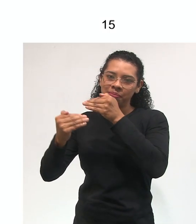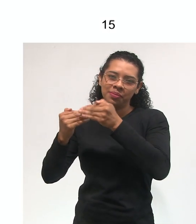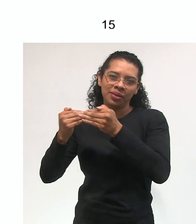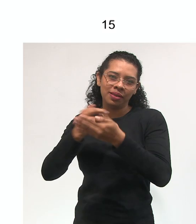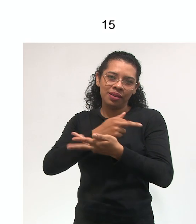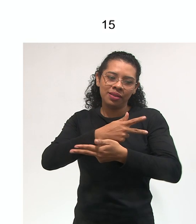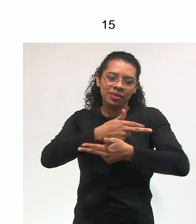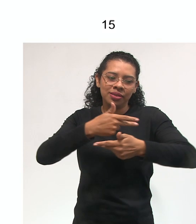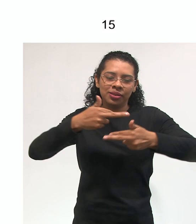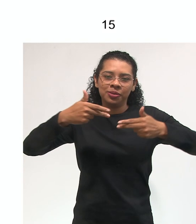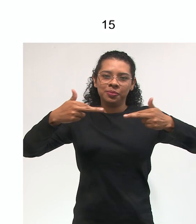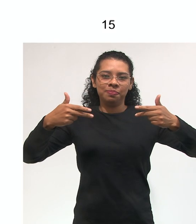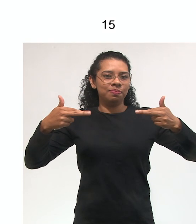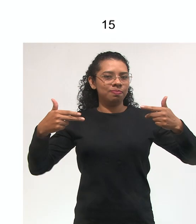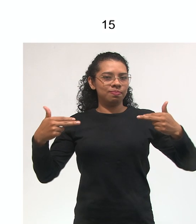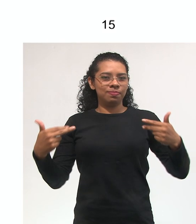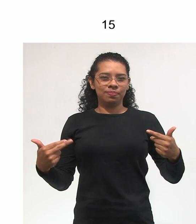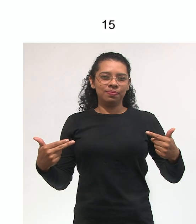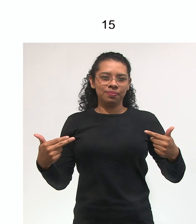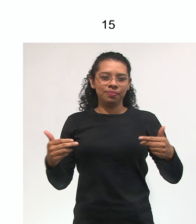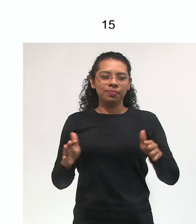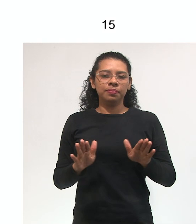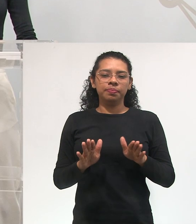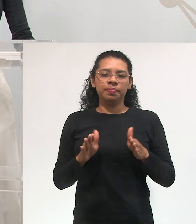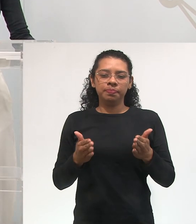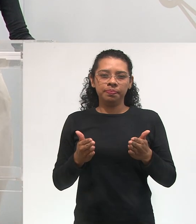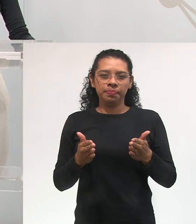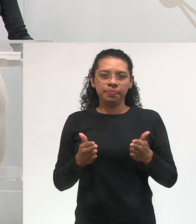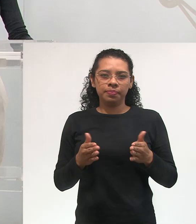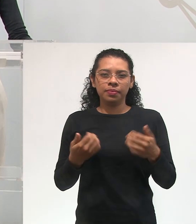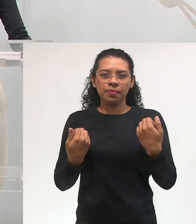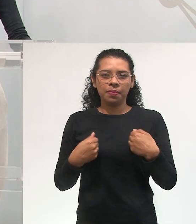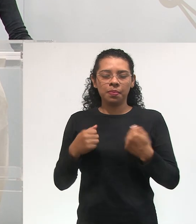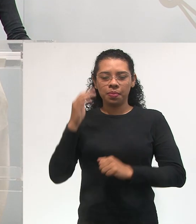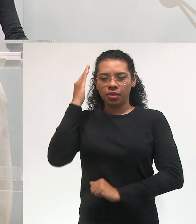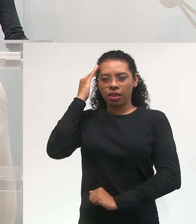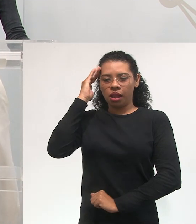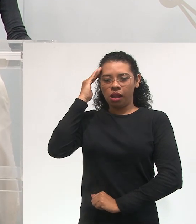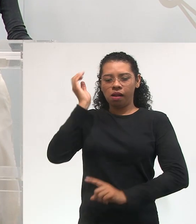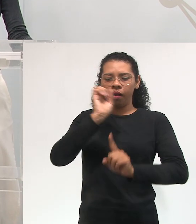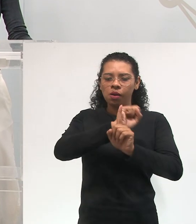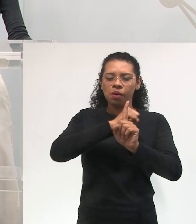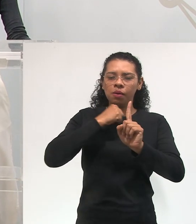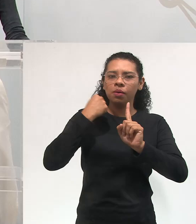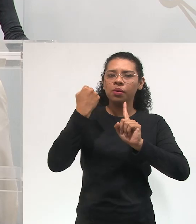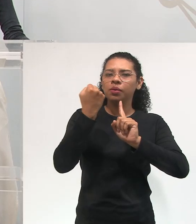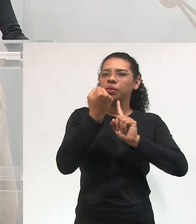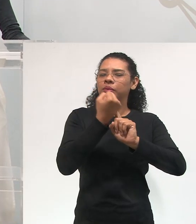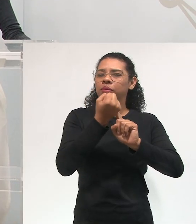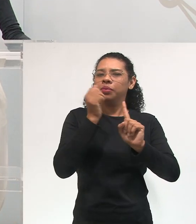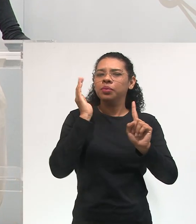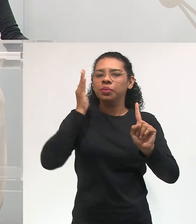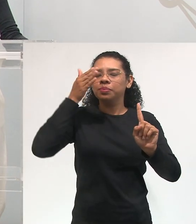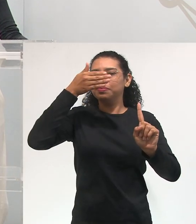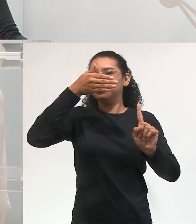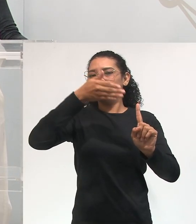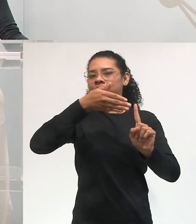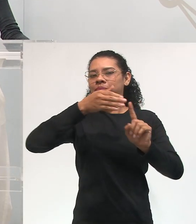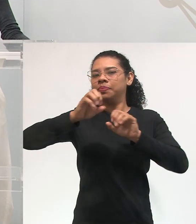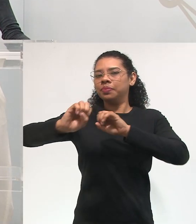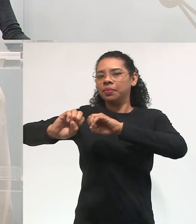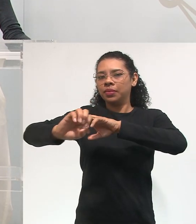múltiplas dimensões. Então, esse ideal de sociedade, né, esse ideal